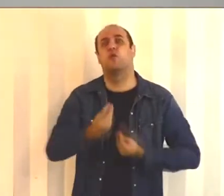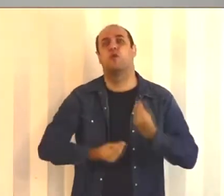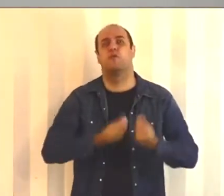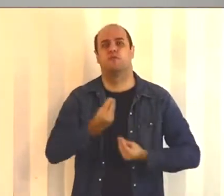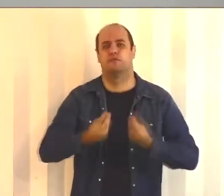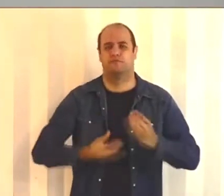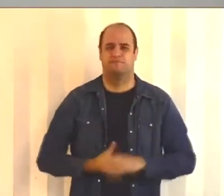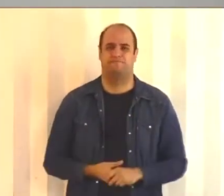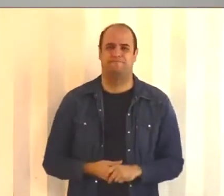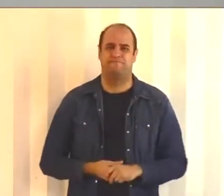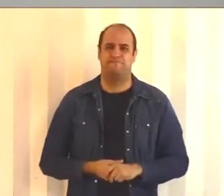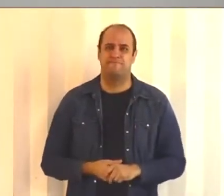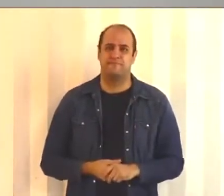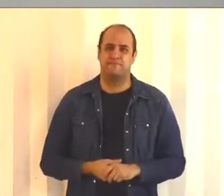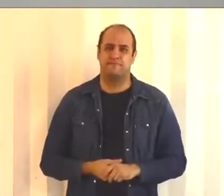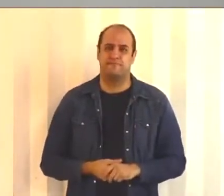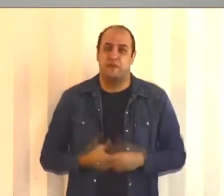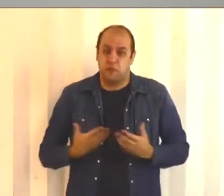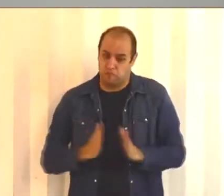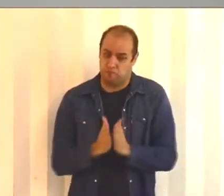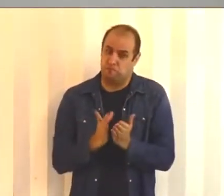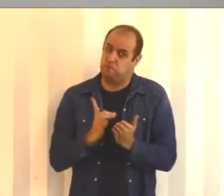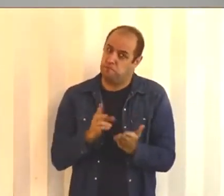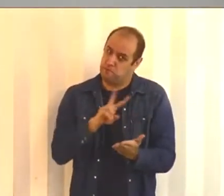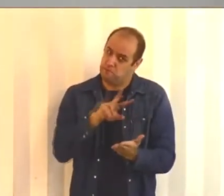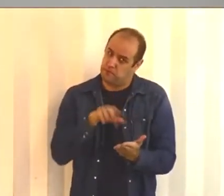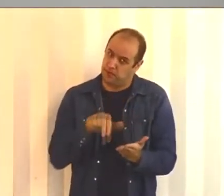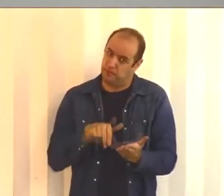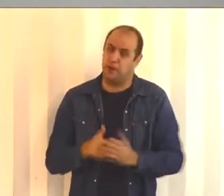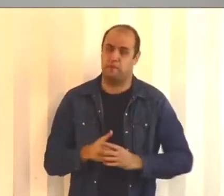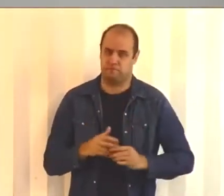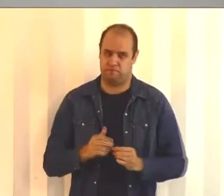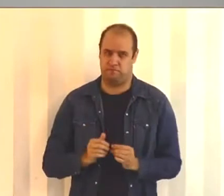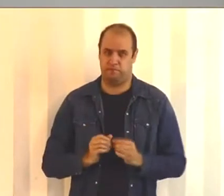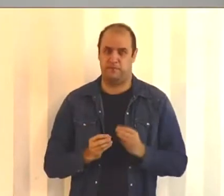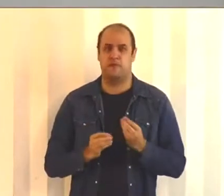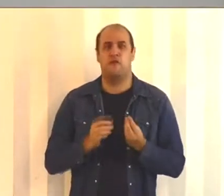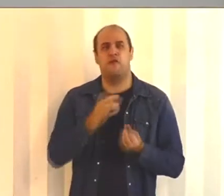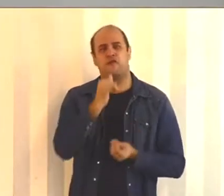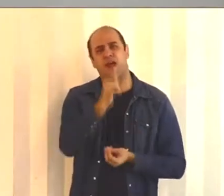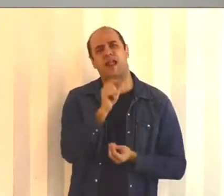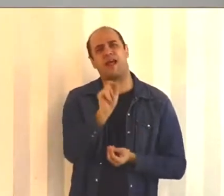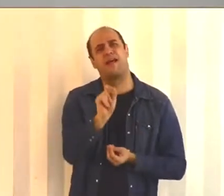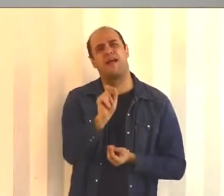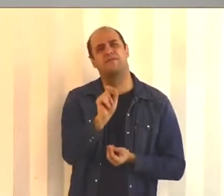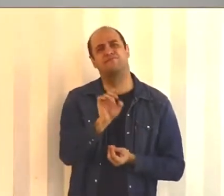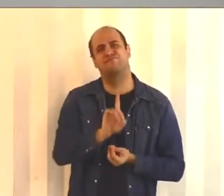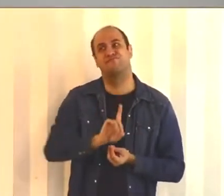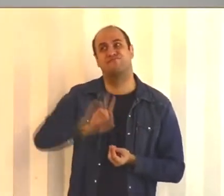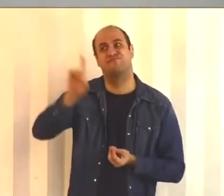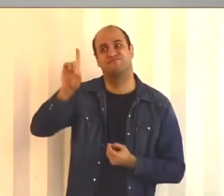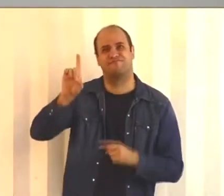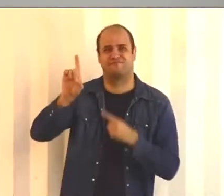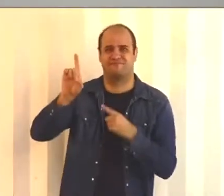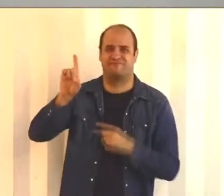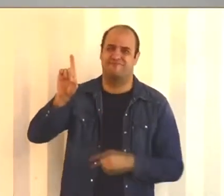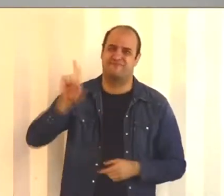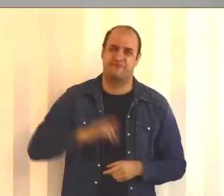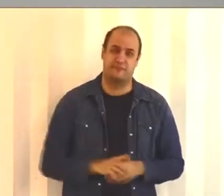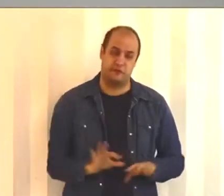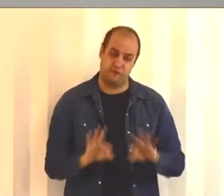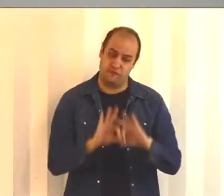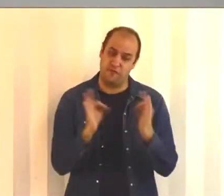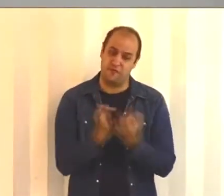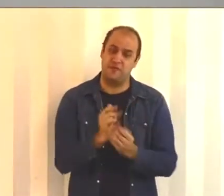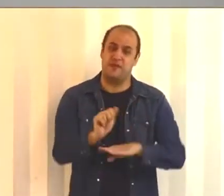o texto nos diz algumas coisas. Na verdade, o texto nos fala muito de Deus. Na família de